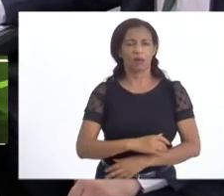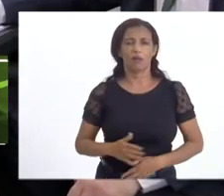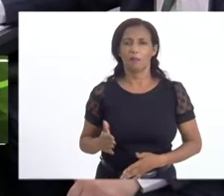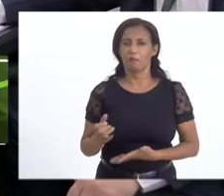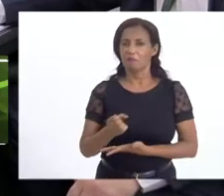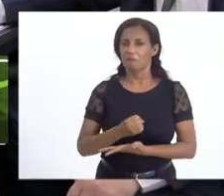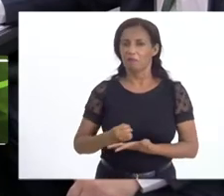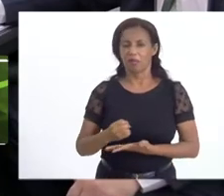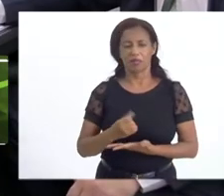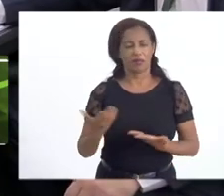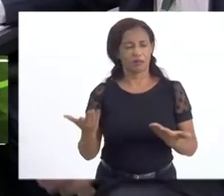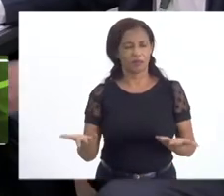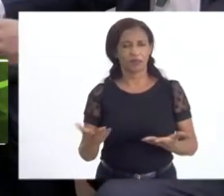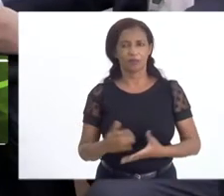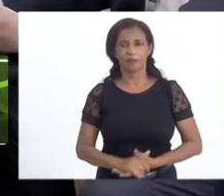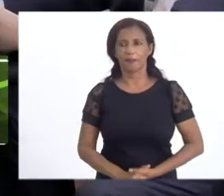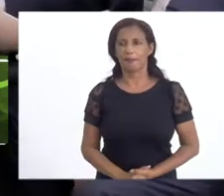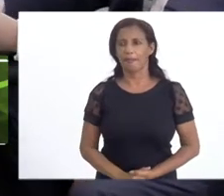Basicamente isso.